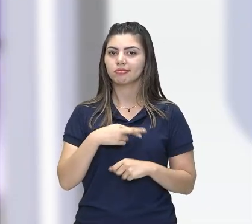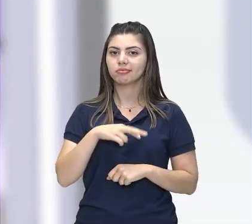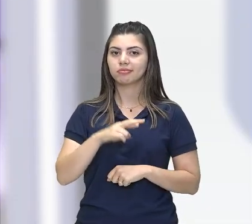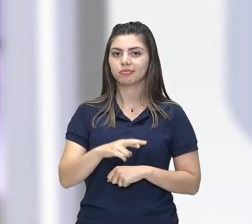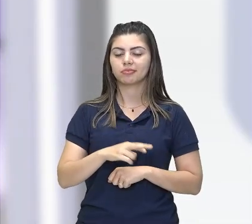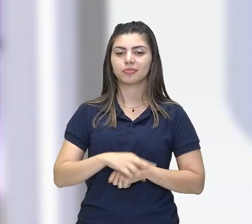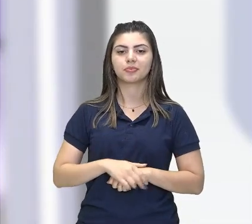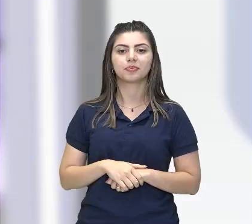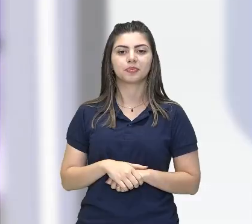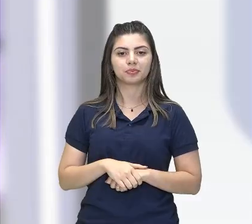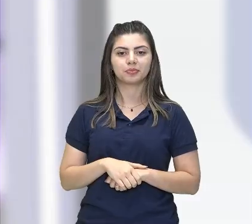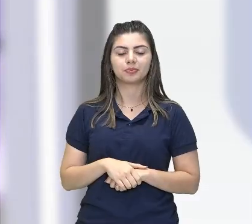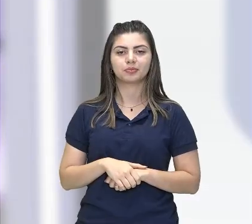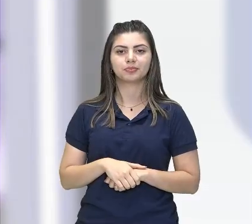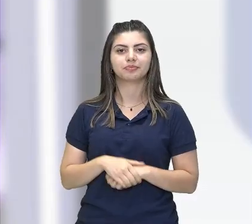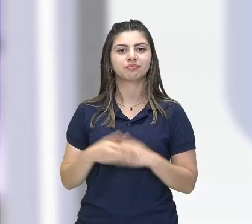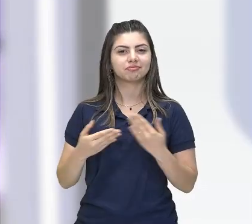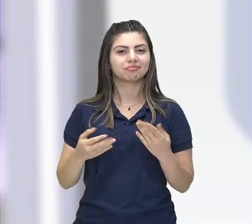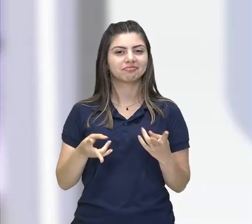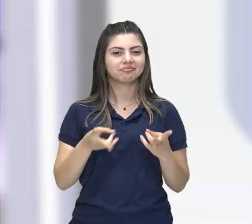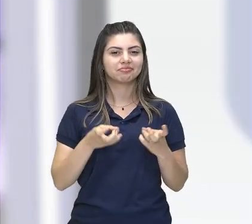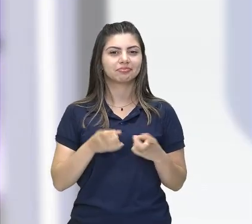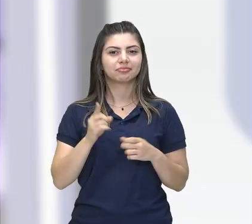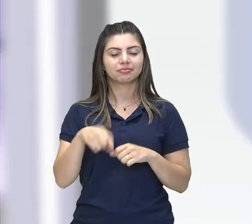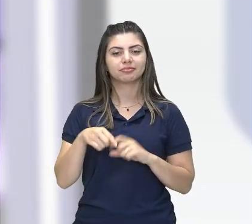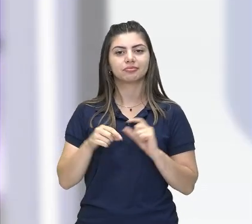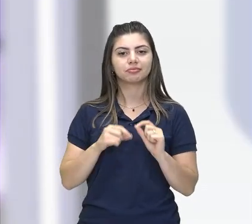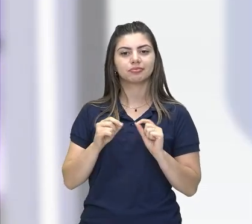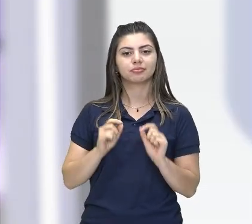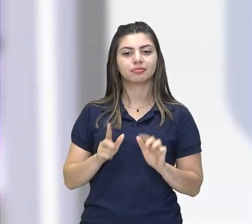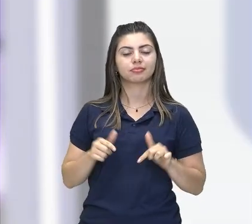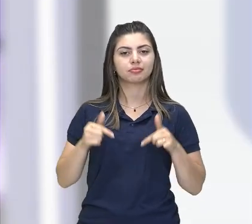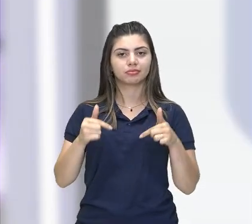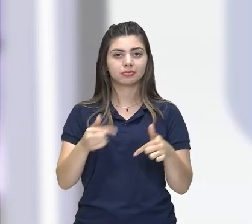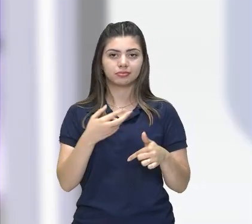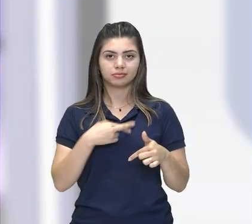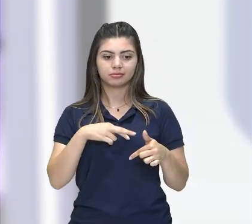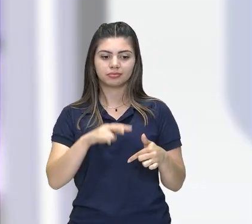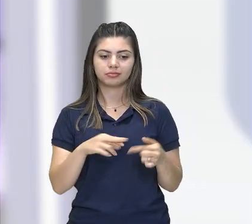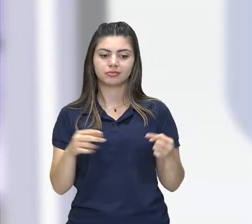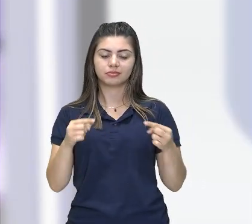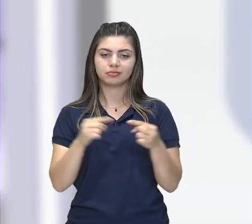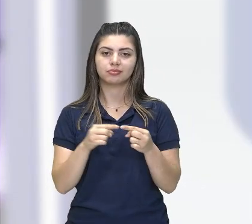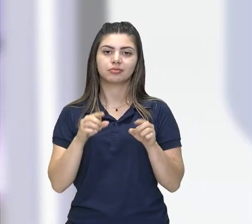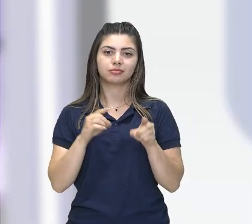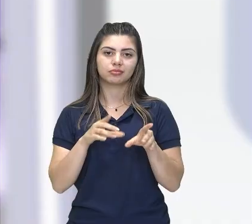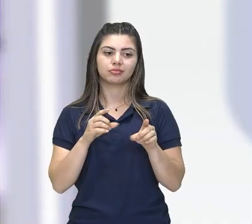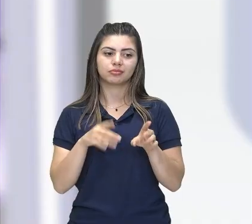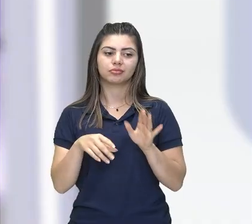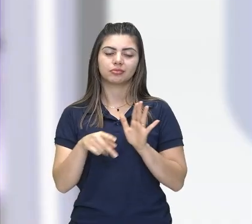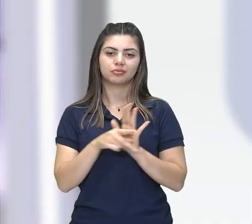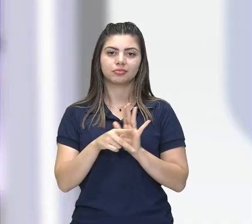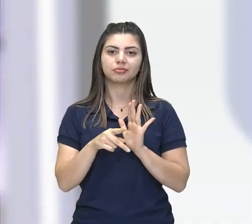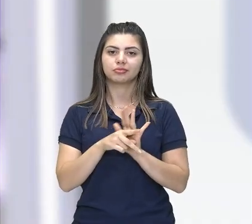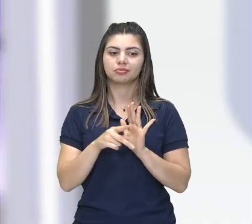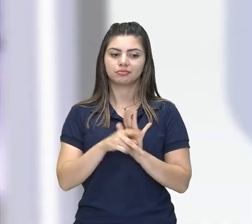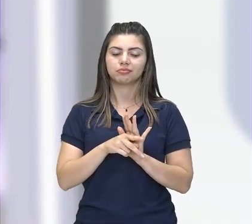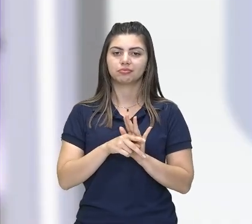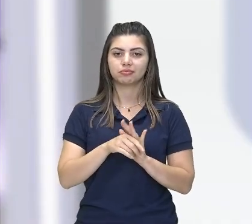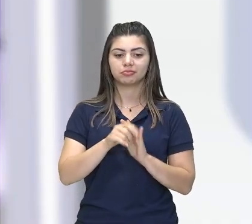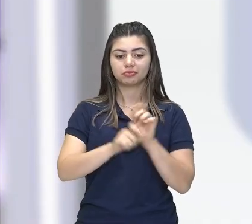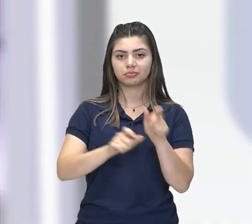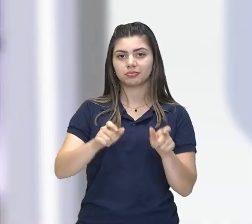doutrina. Na verdade, a prática religiosa ela é a prática da doutrina daquela religião, no dia a dia daquelas